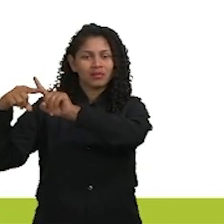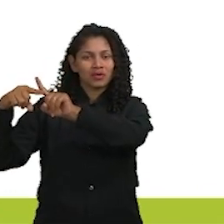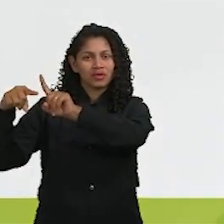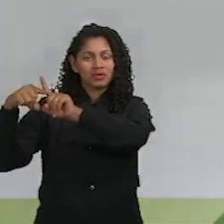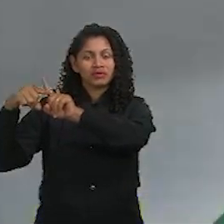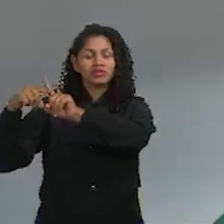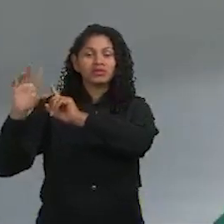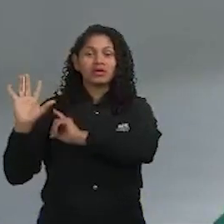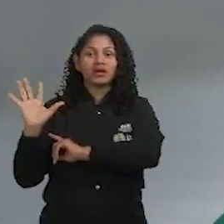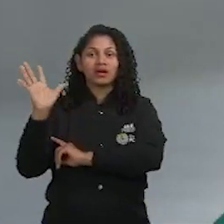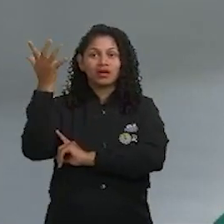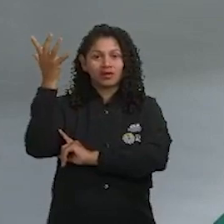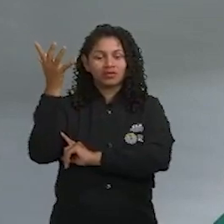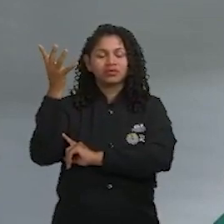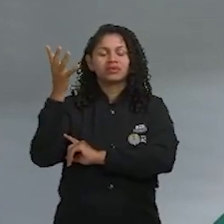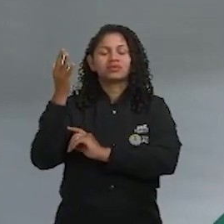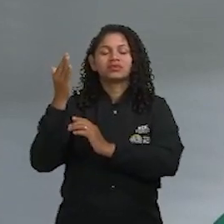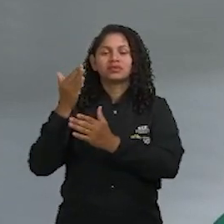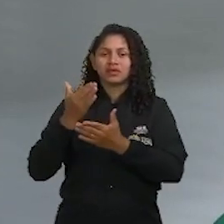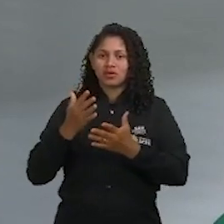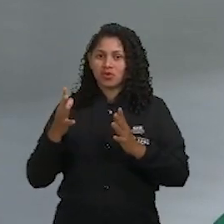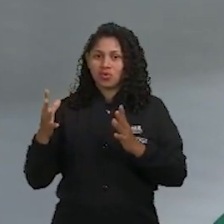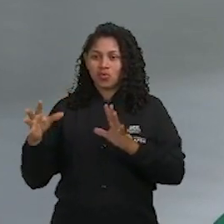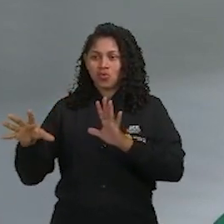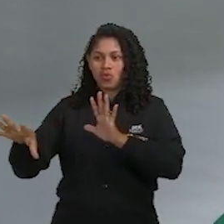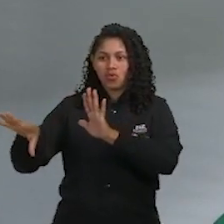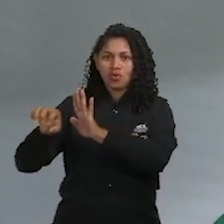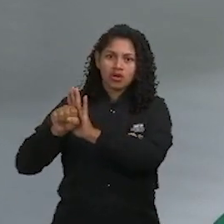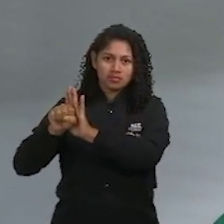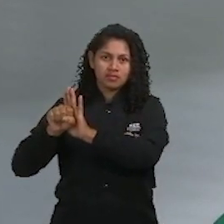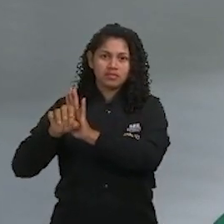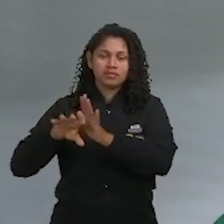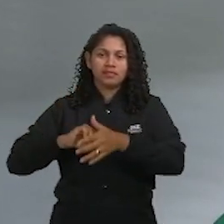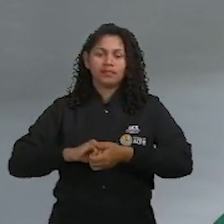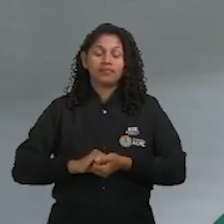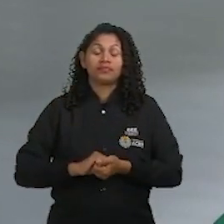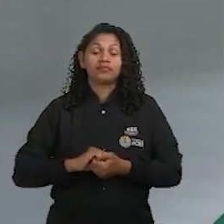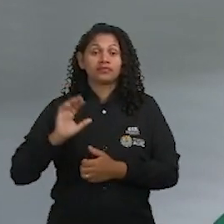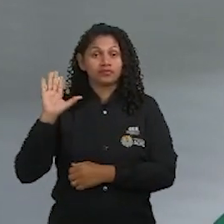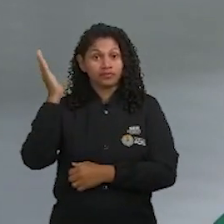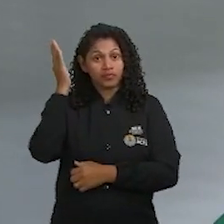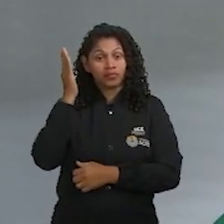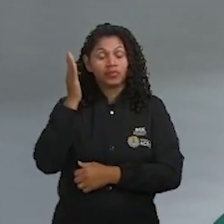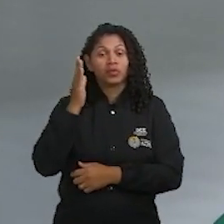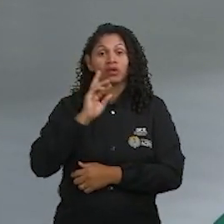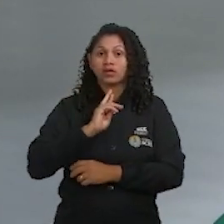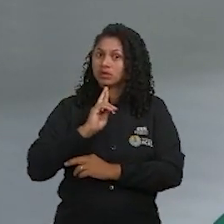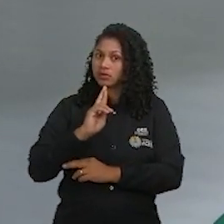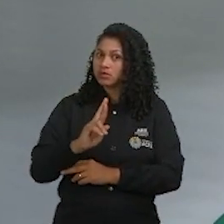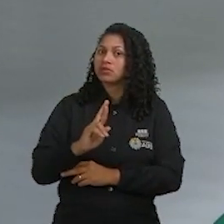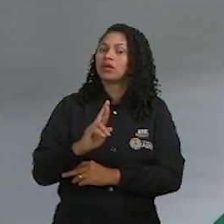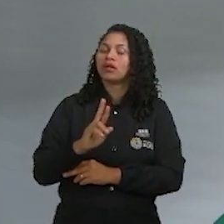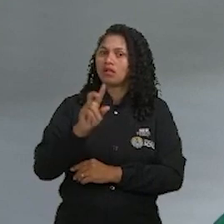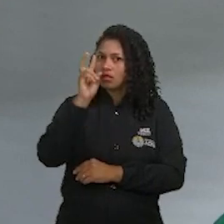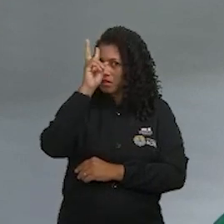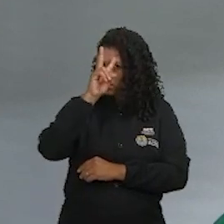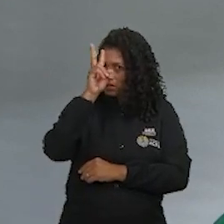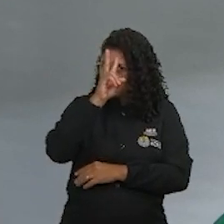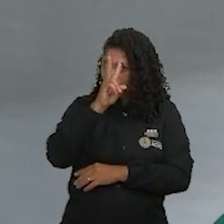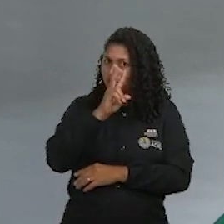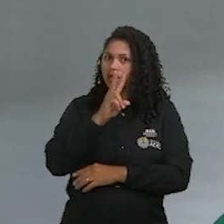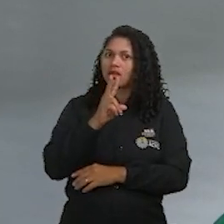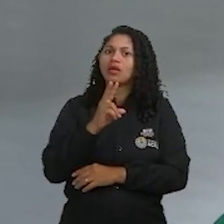a oxidação. Então fique atento aí nas resoluções, na escalinha. Lembra muito bem,